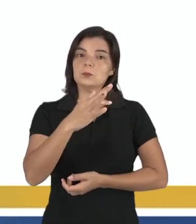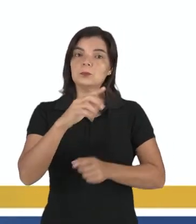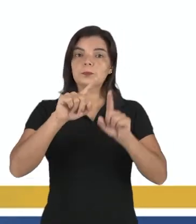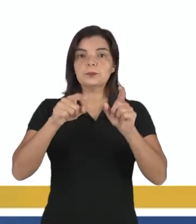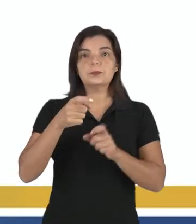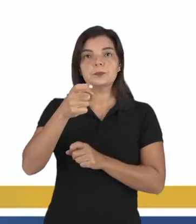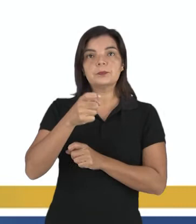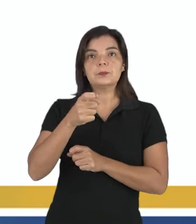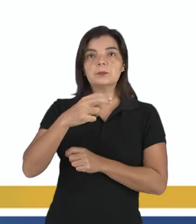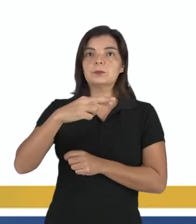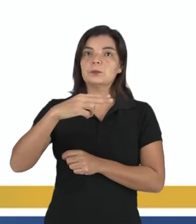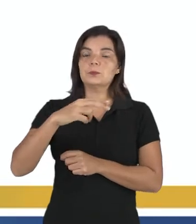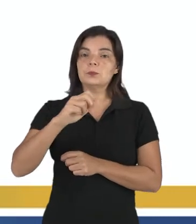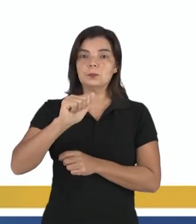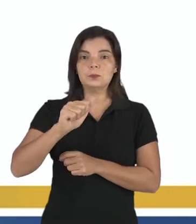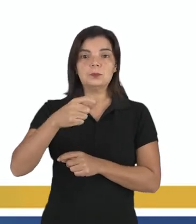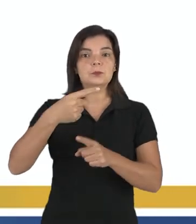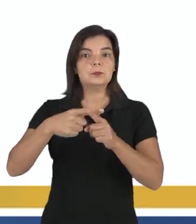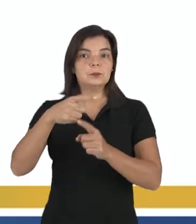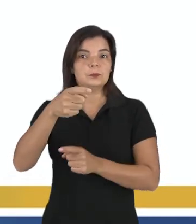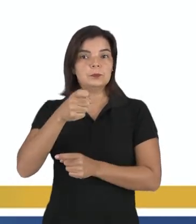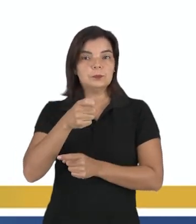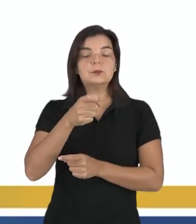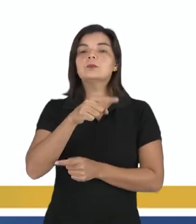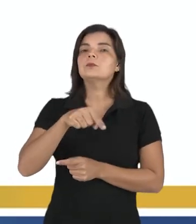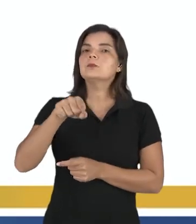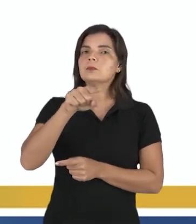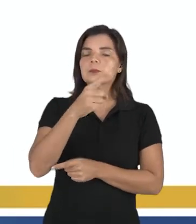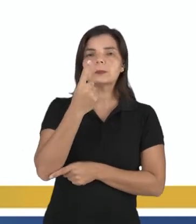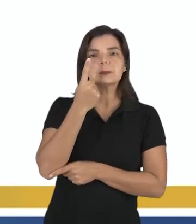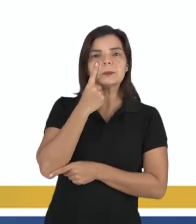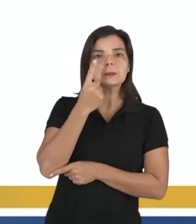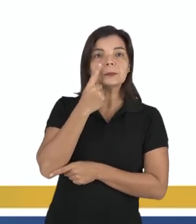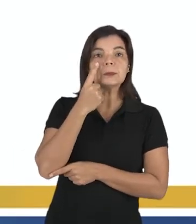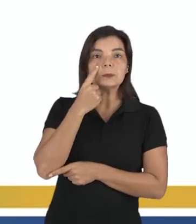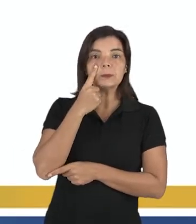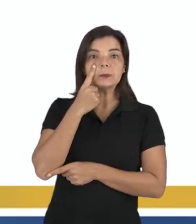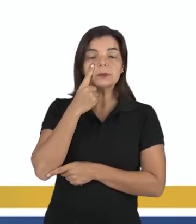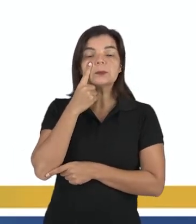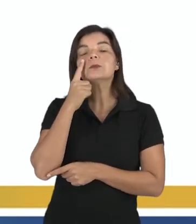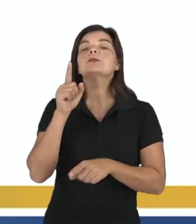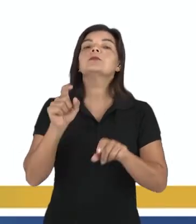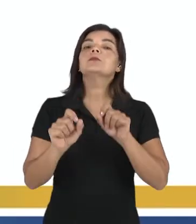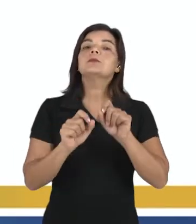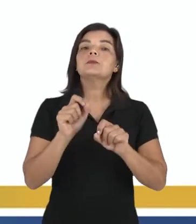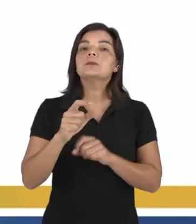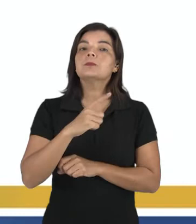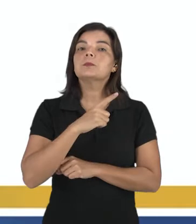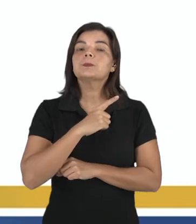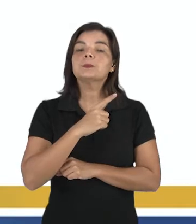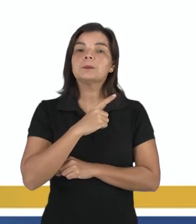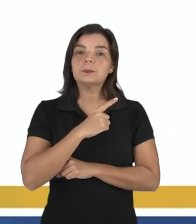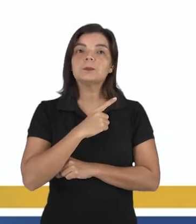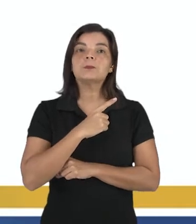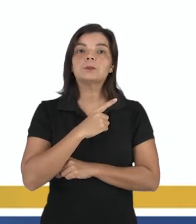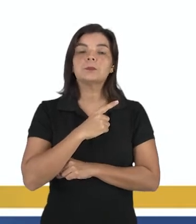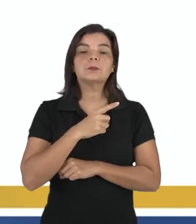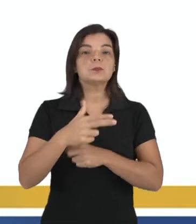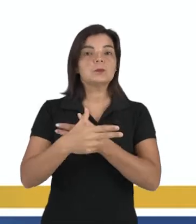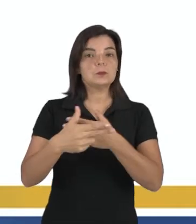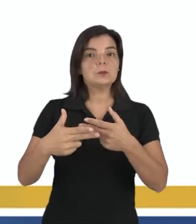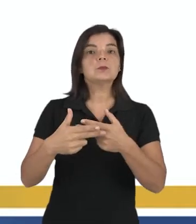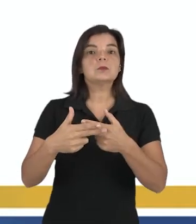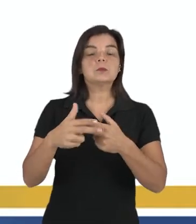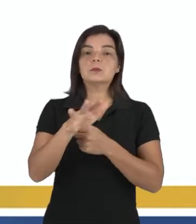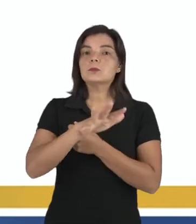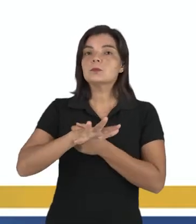x igual a vezes x, e quando você olha para a situação, nós temos situação aí